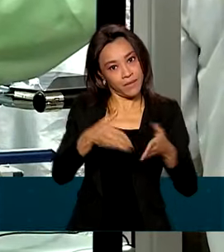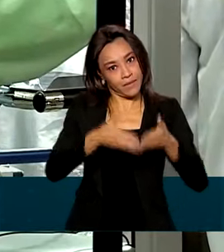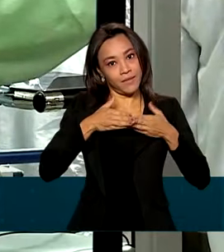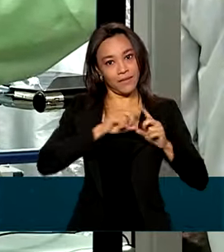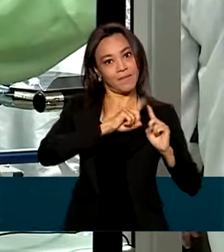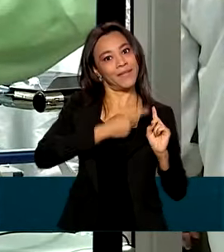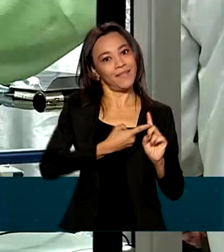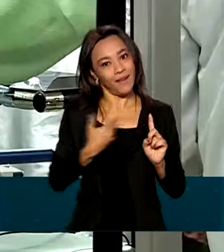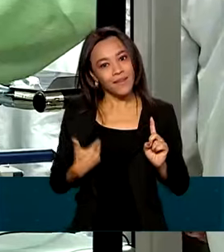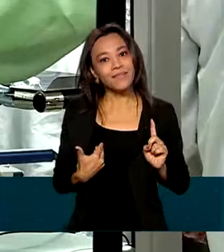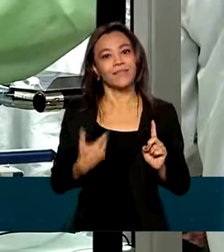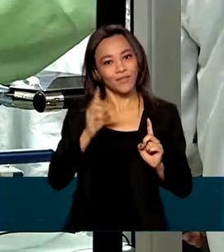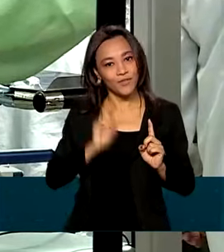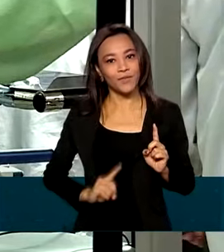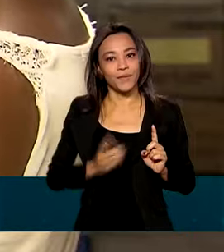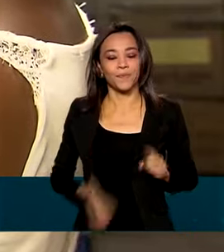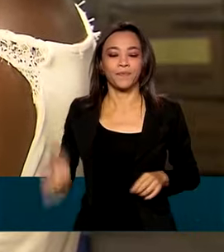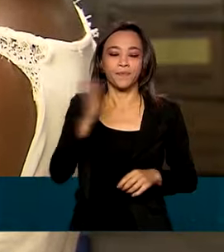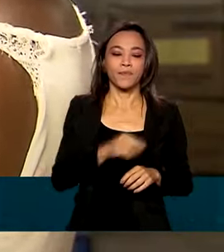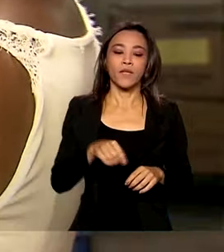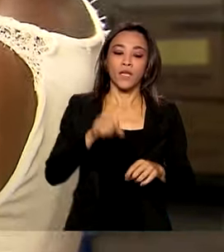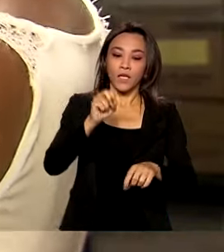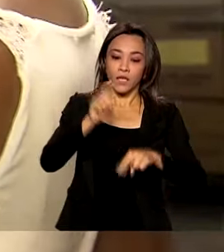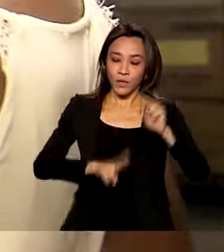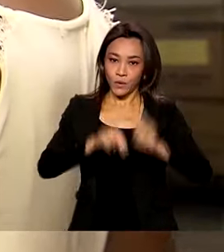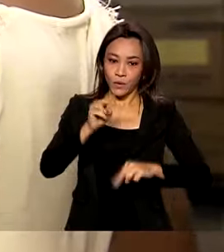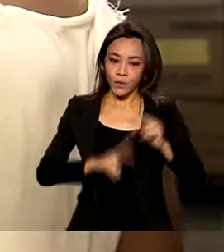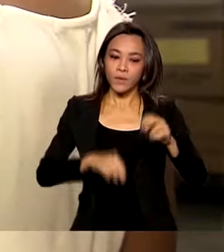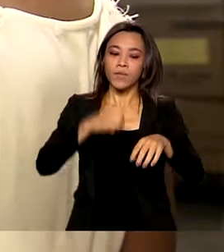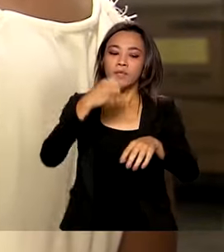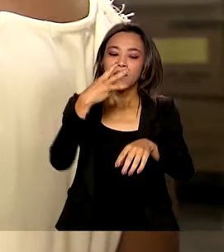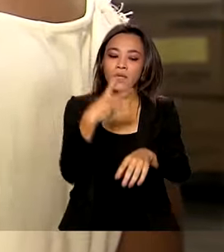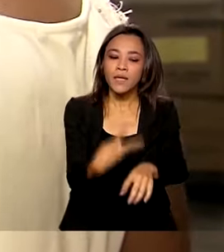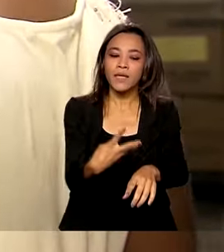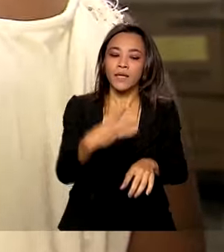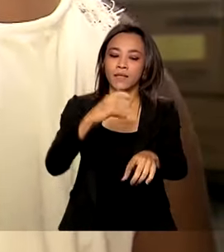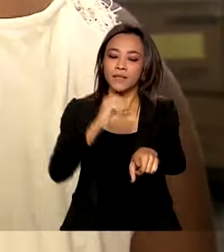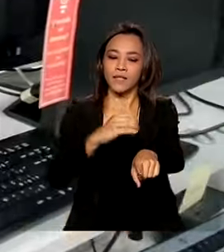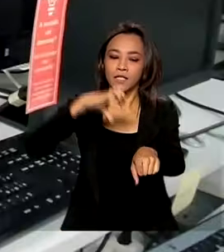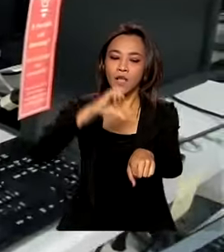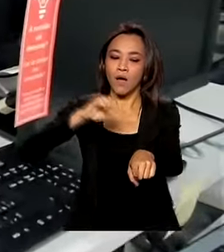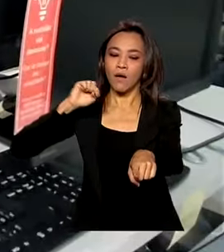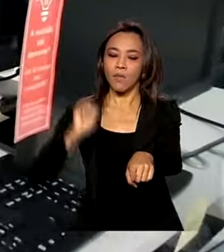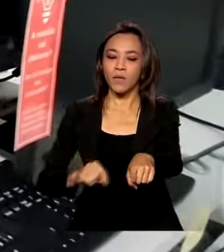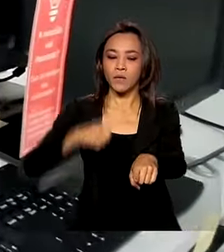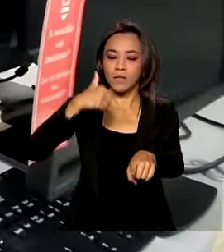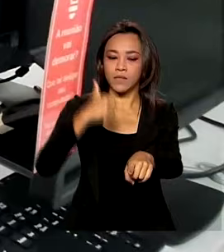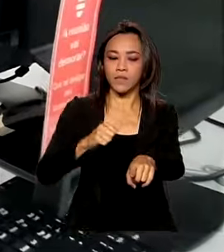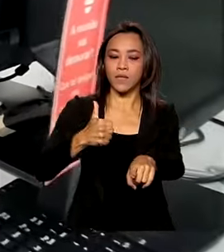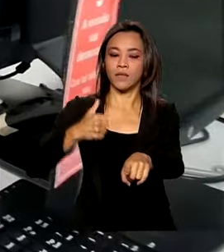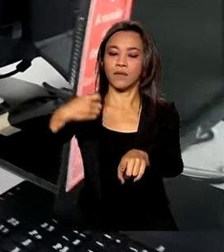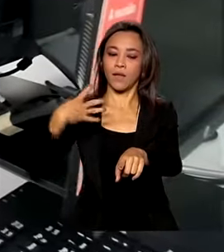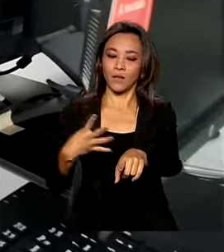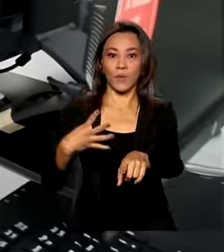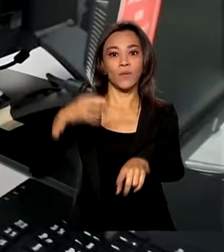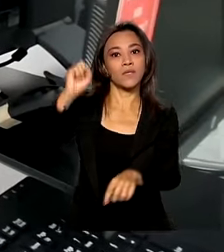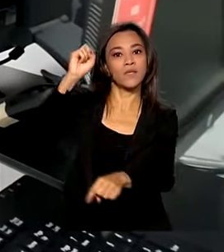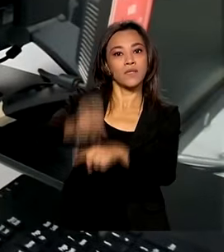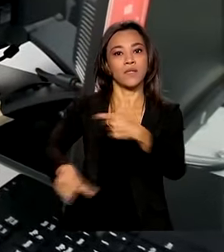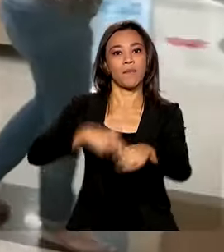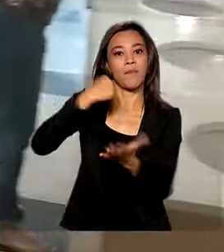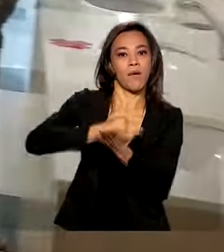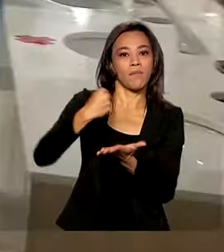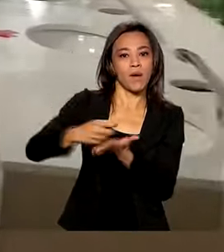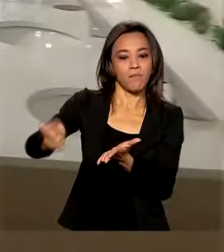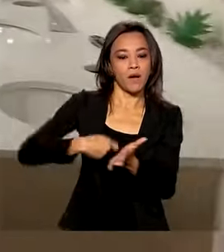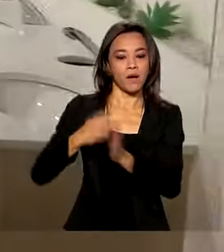em junho foram criados 309 1114 empregos formais no acumulado